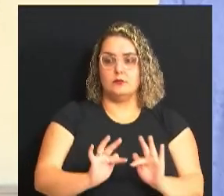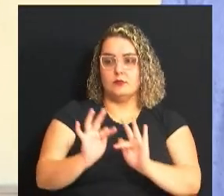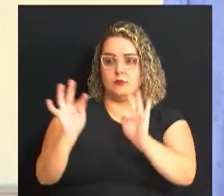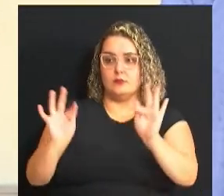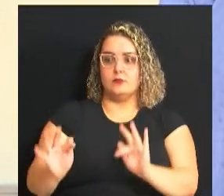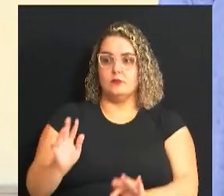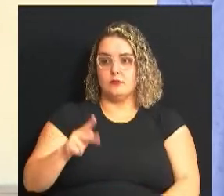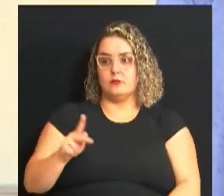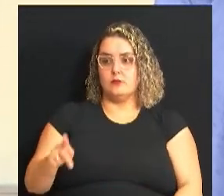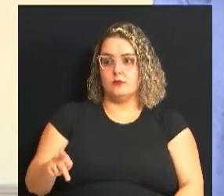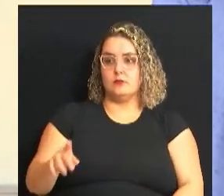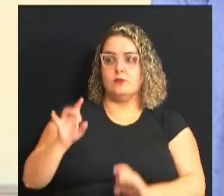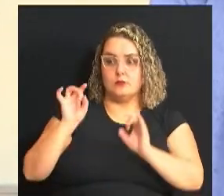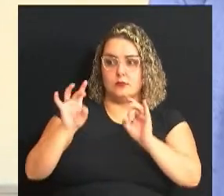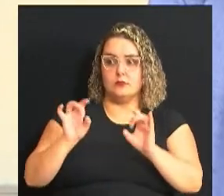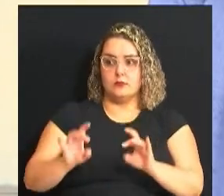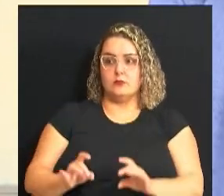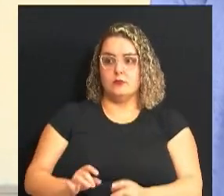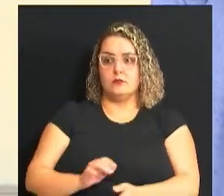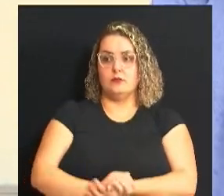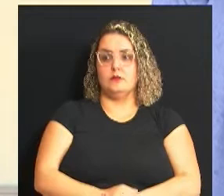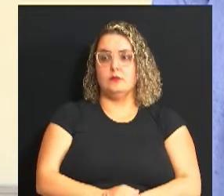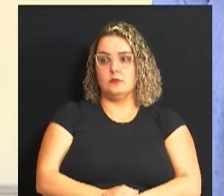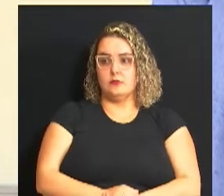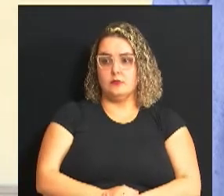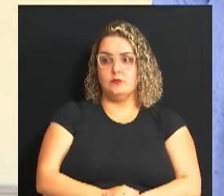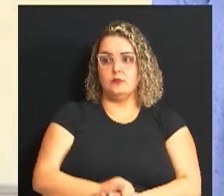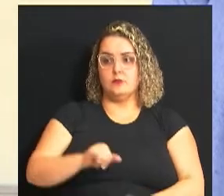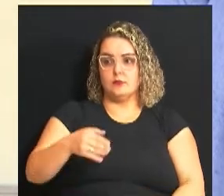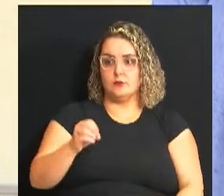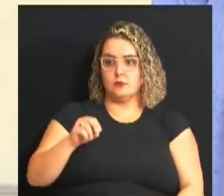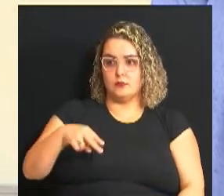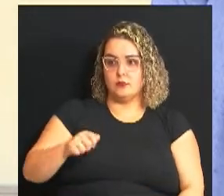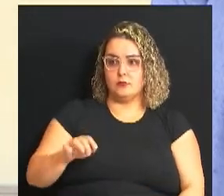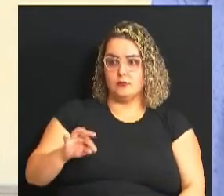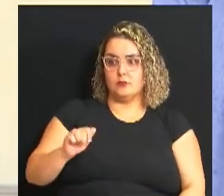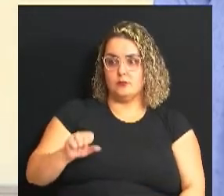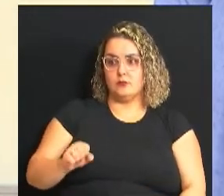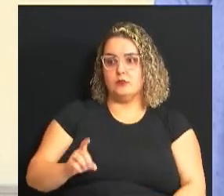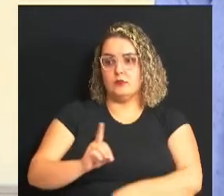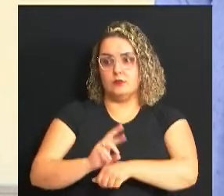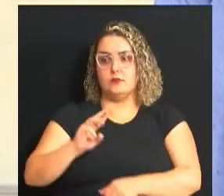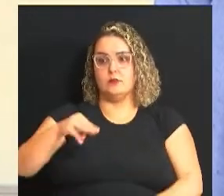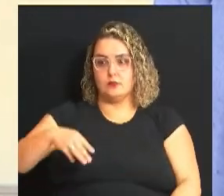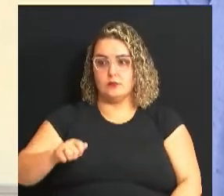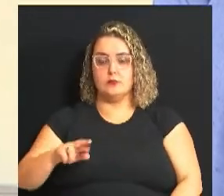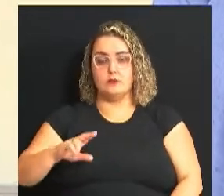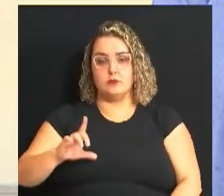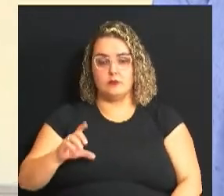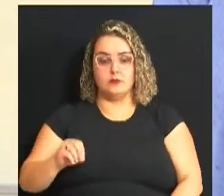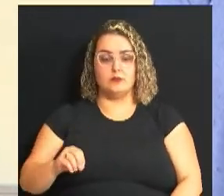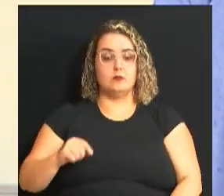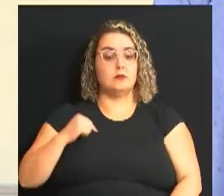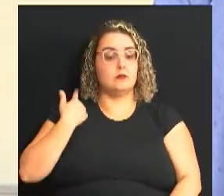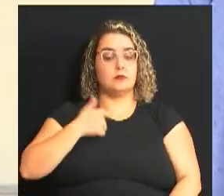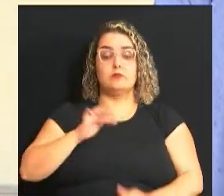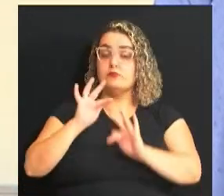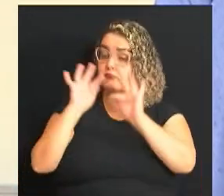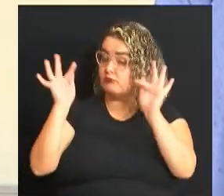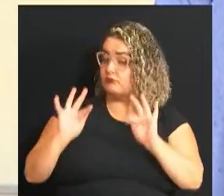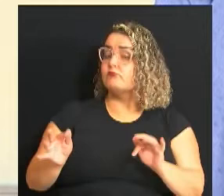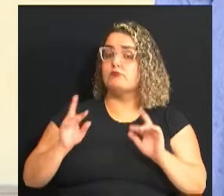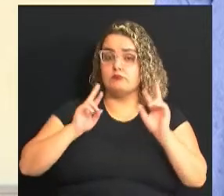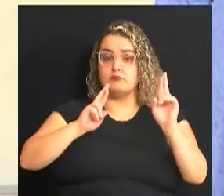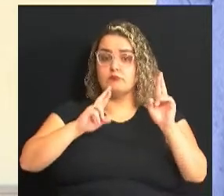professor especialista aí, o doutor Marcelo, viu? E saímos de lá muito felizes, tá? Com essa perspectiva